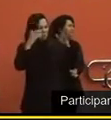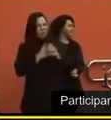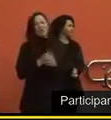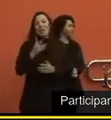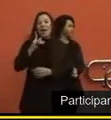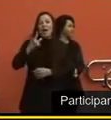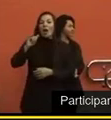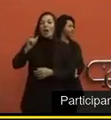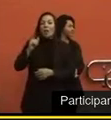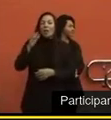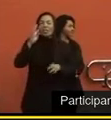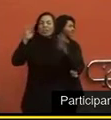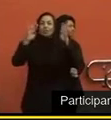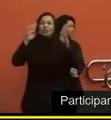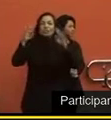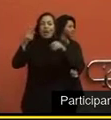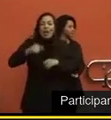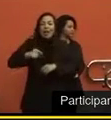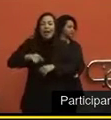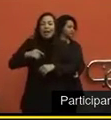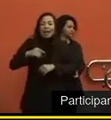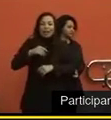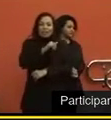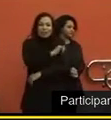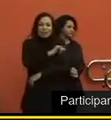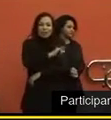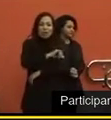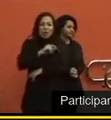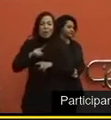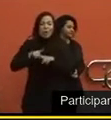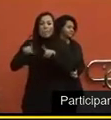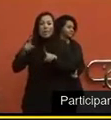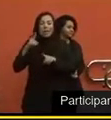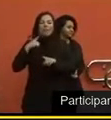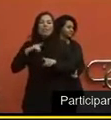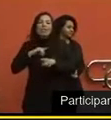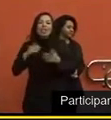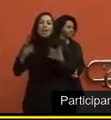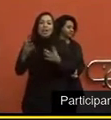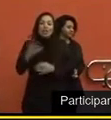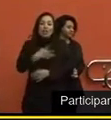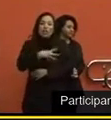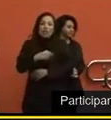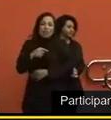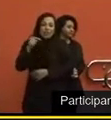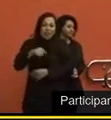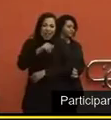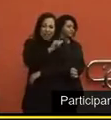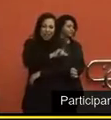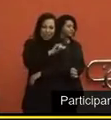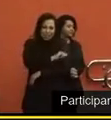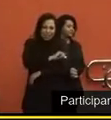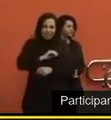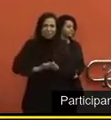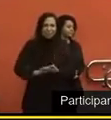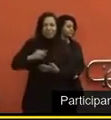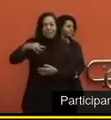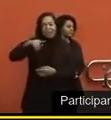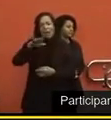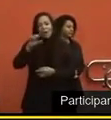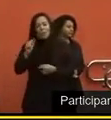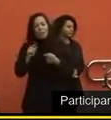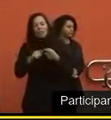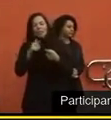pai que queria ser promotor de justiça no Rio, acabou passando em Minas e hoje vê o filho tomar posse aqui. Mães,